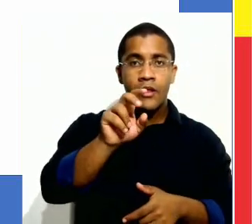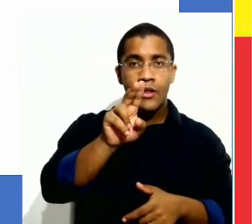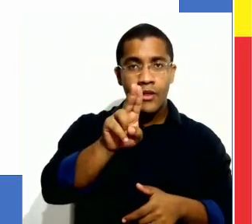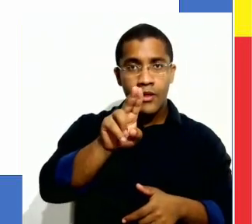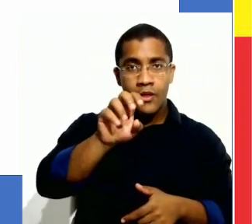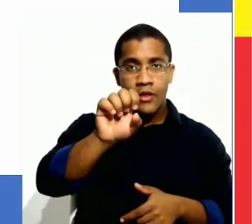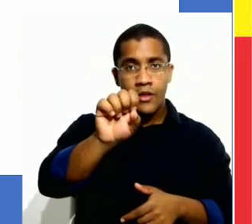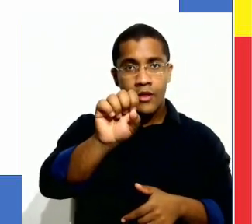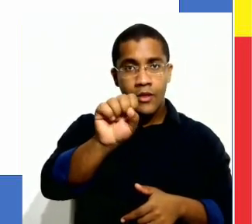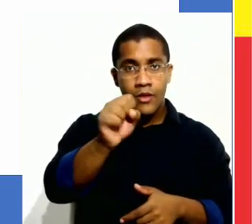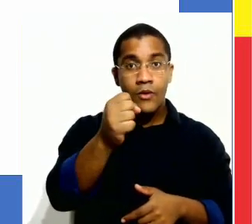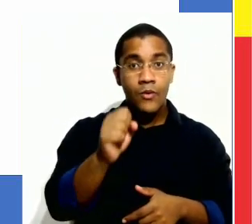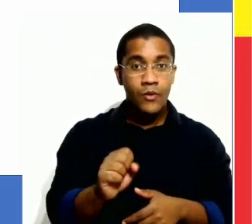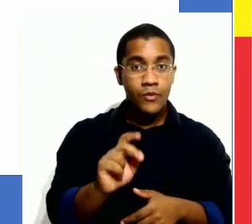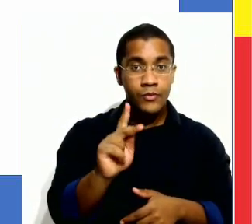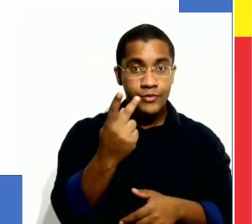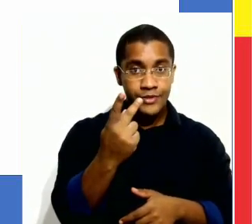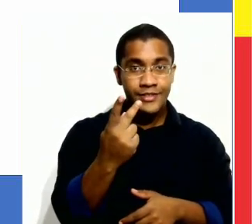negros